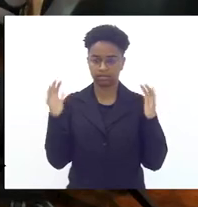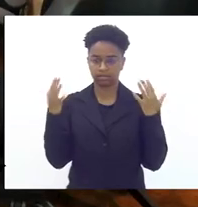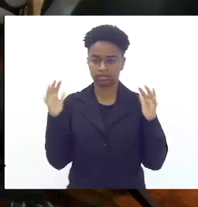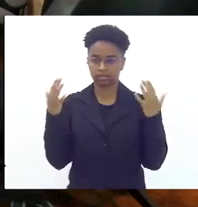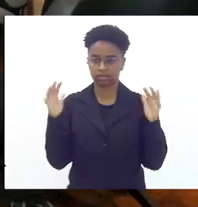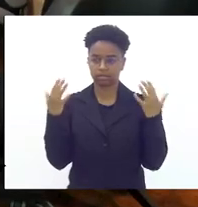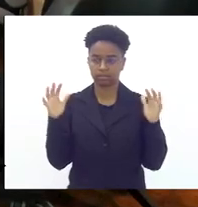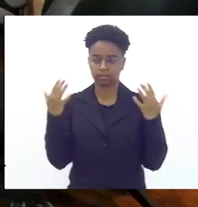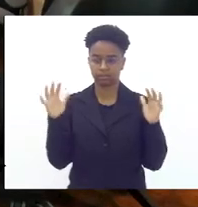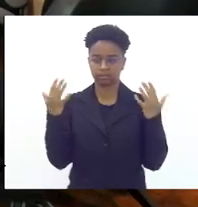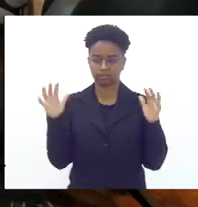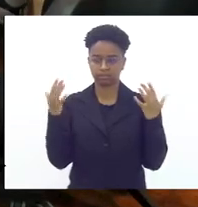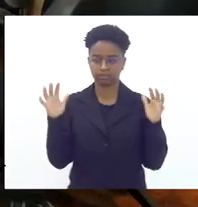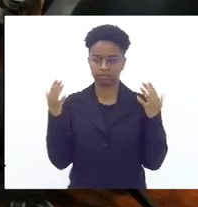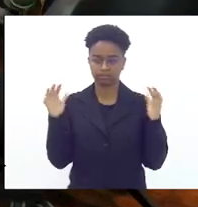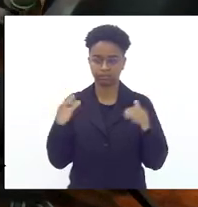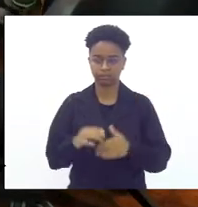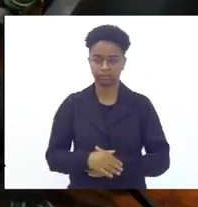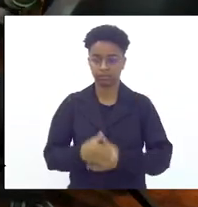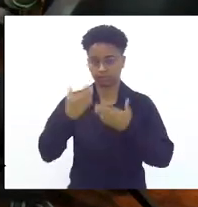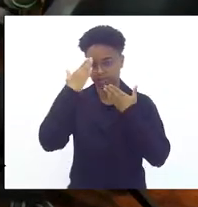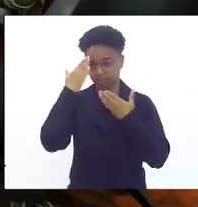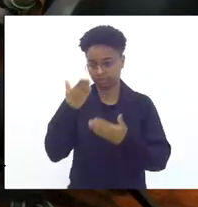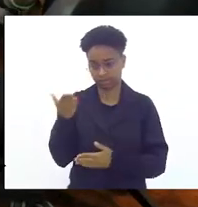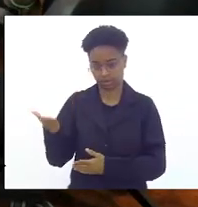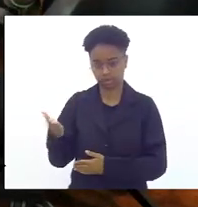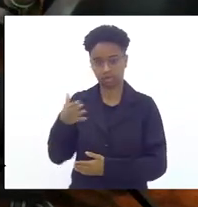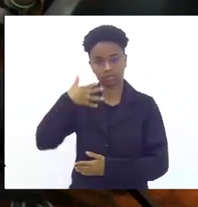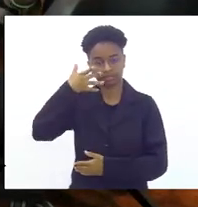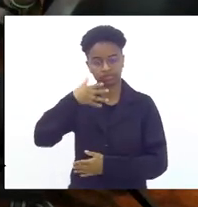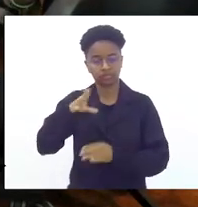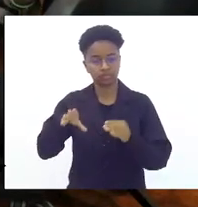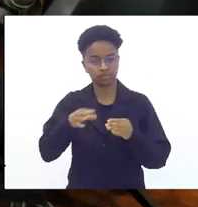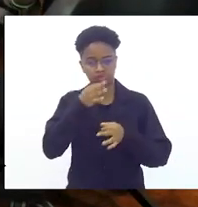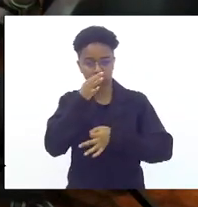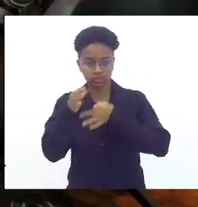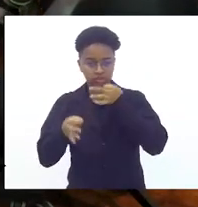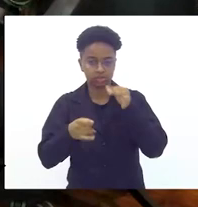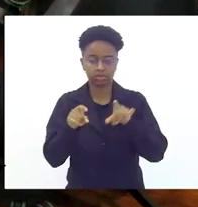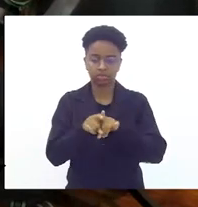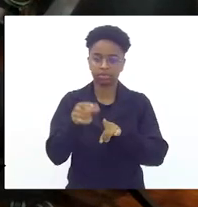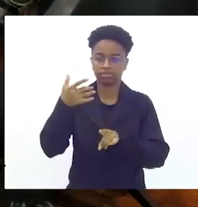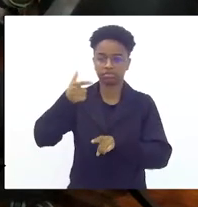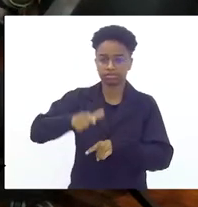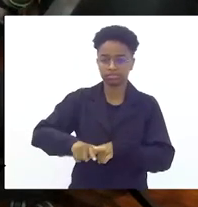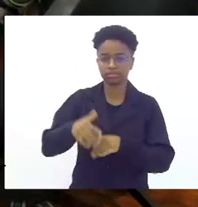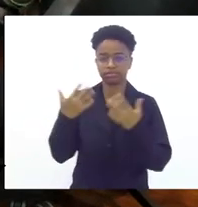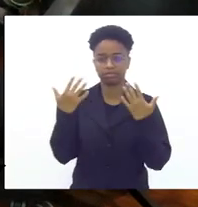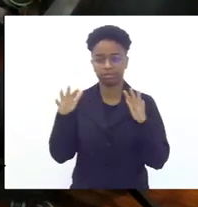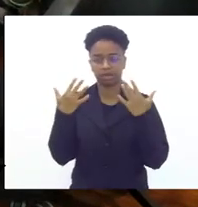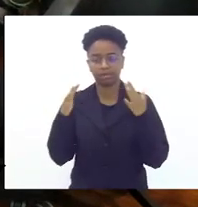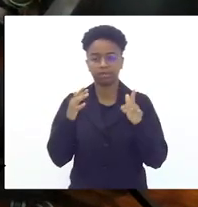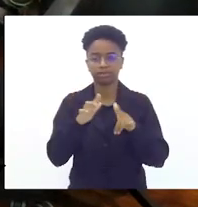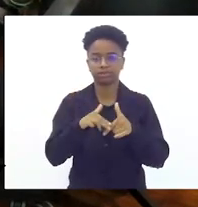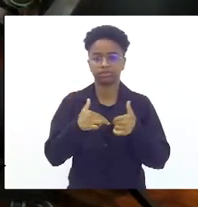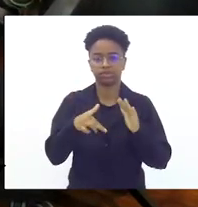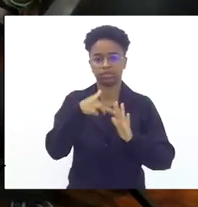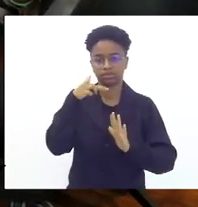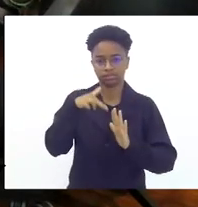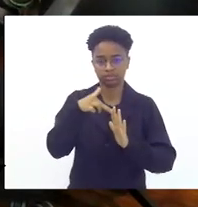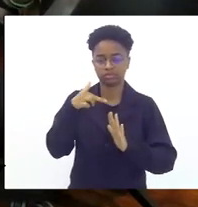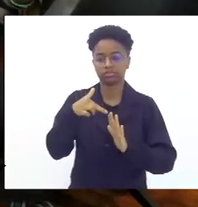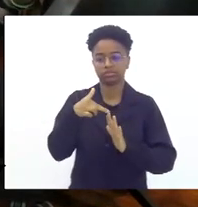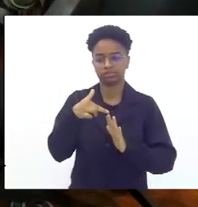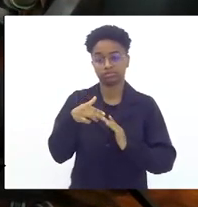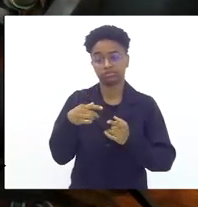Doutora Maíra Fernandes Obrigado pelas suas sugestões de parabéns mais uma vez por essa resolução que é